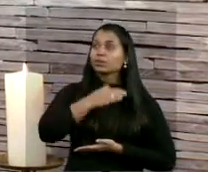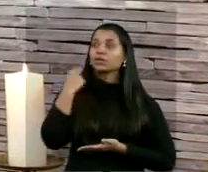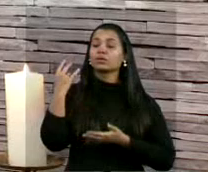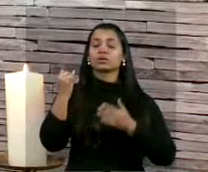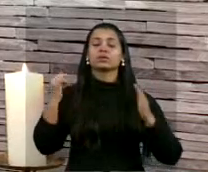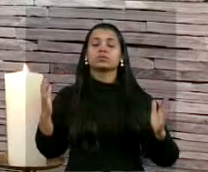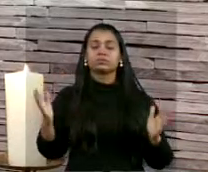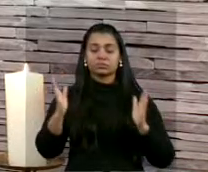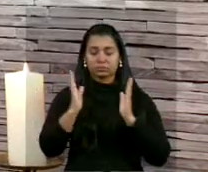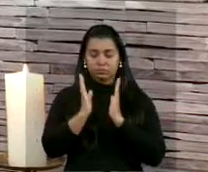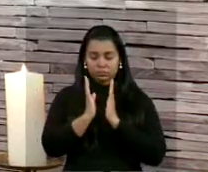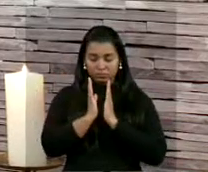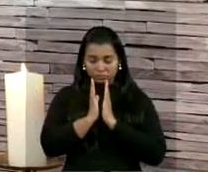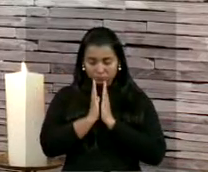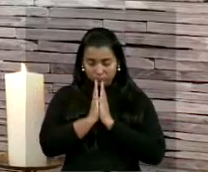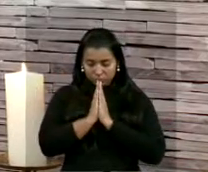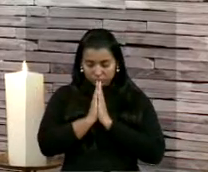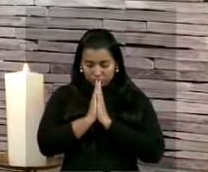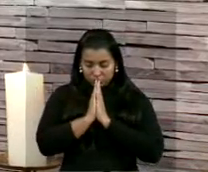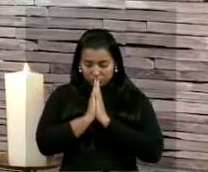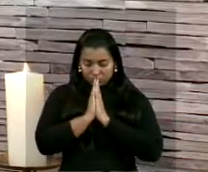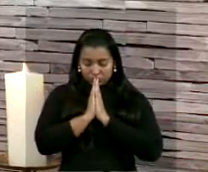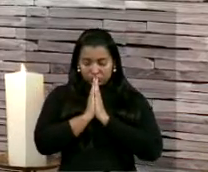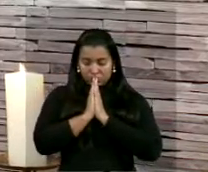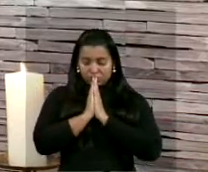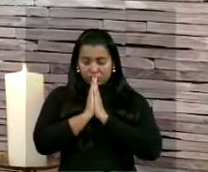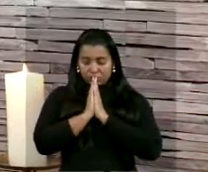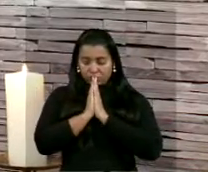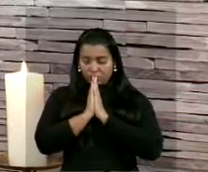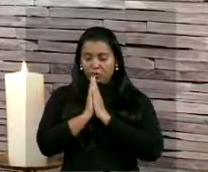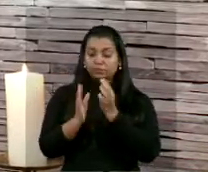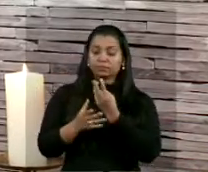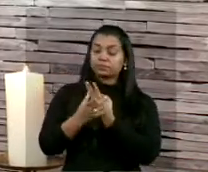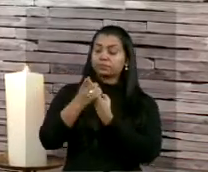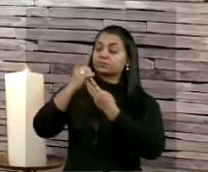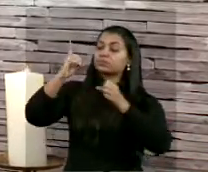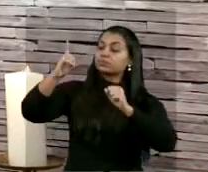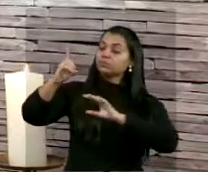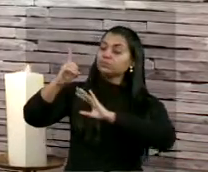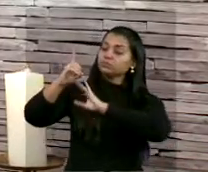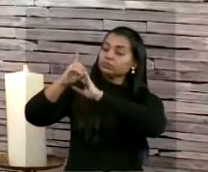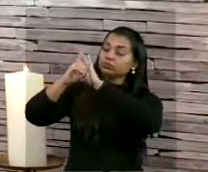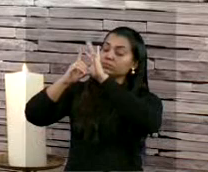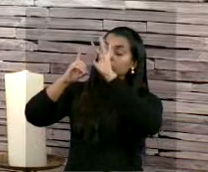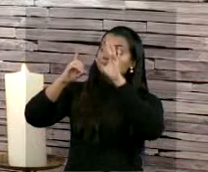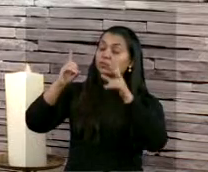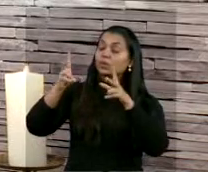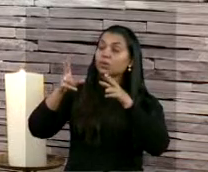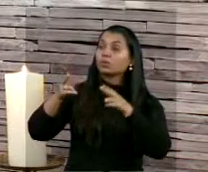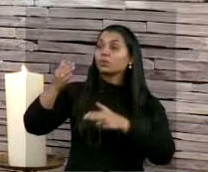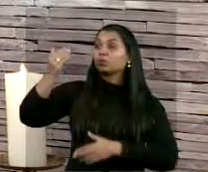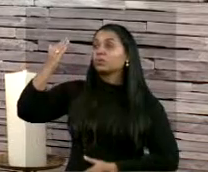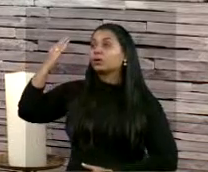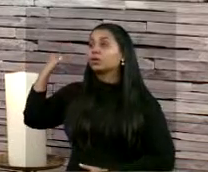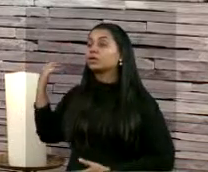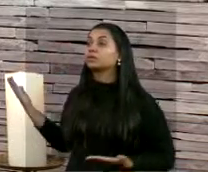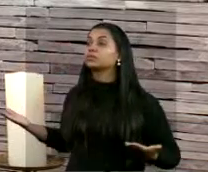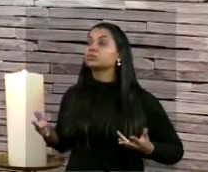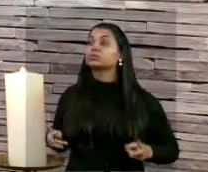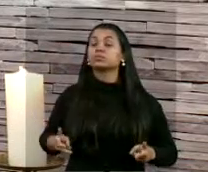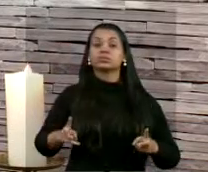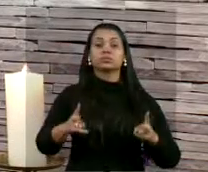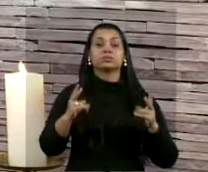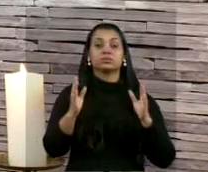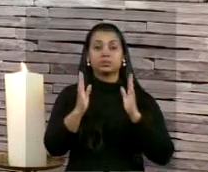pecadores, agora e na hora de nossa morte. Amém. Glória ao Pai, ao Filho e ao Espírito Santo, como era